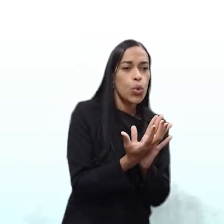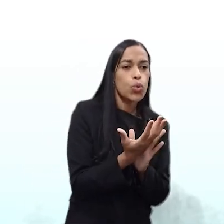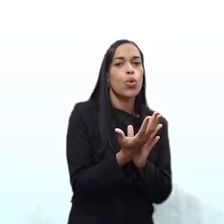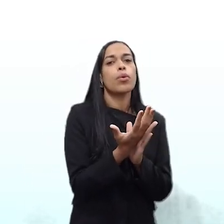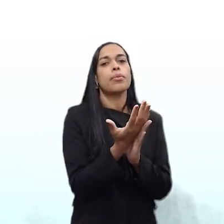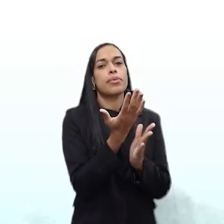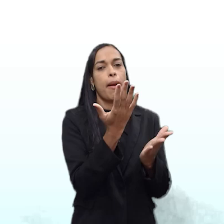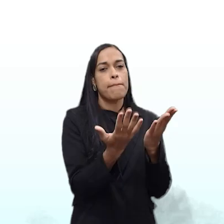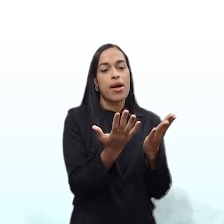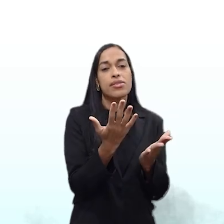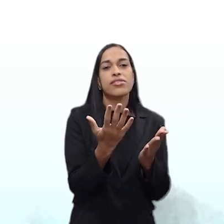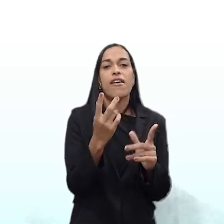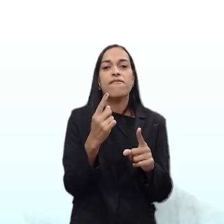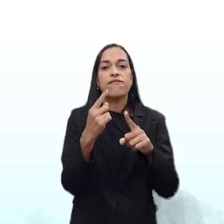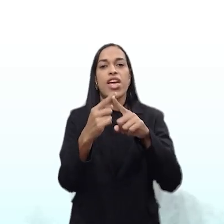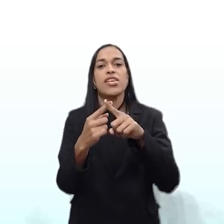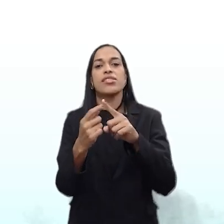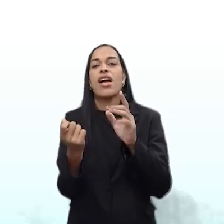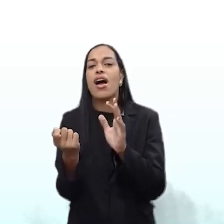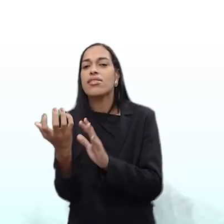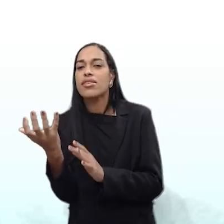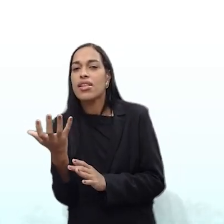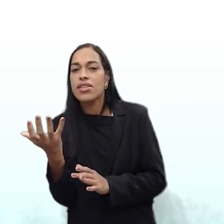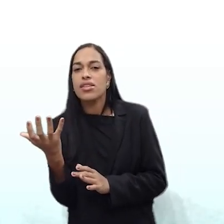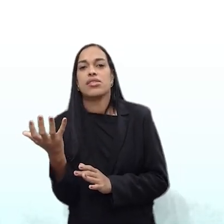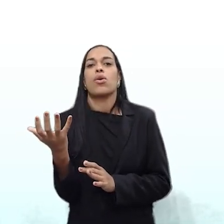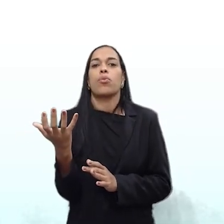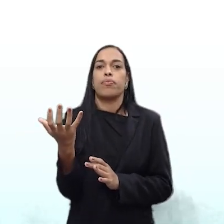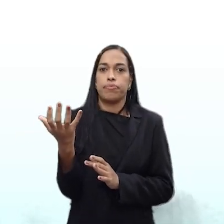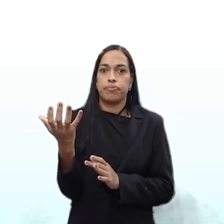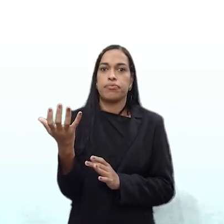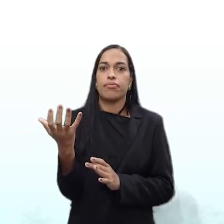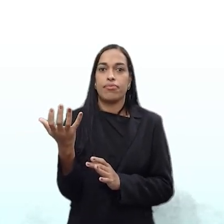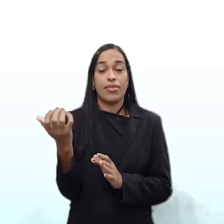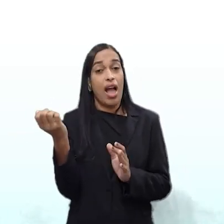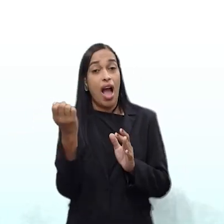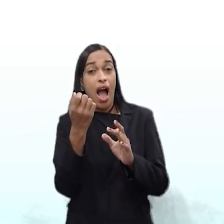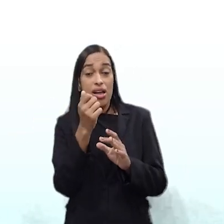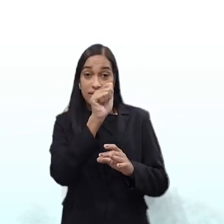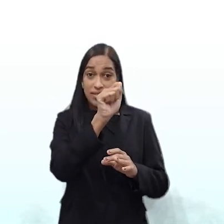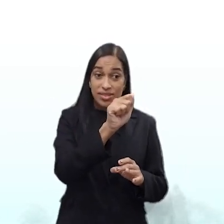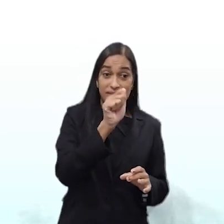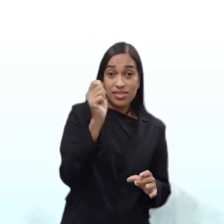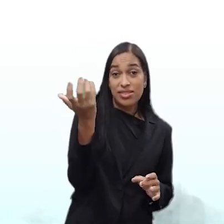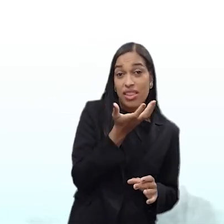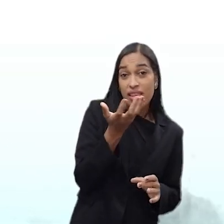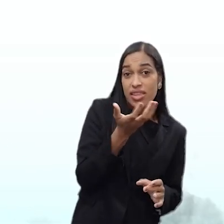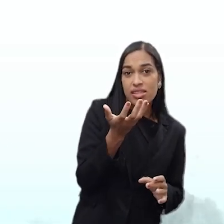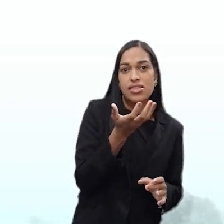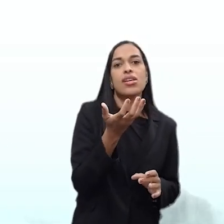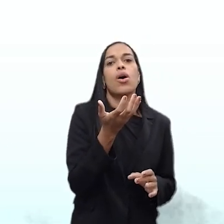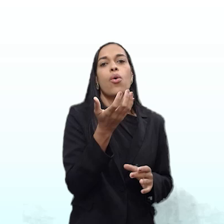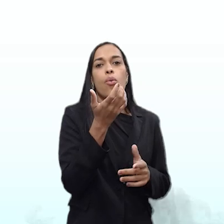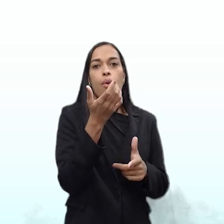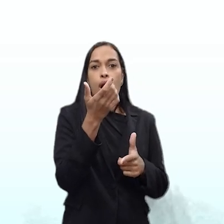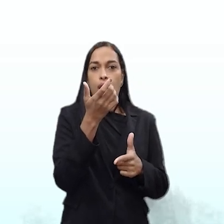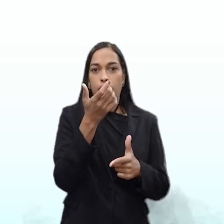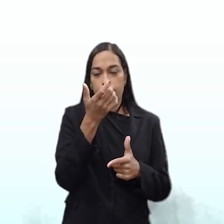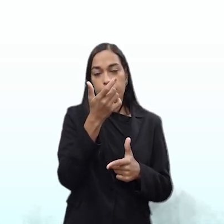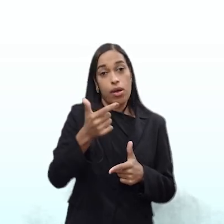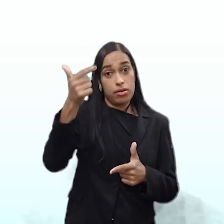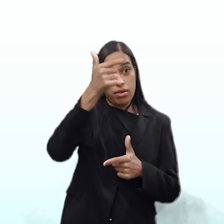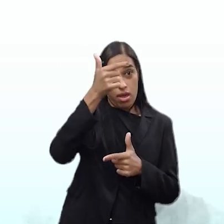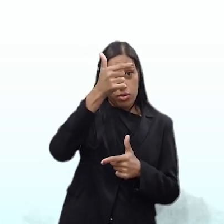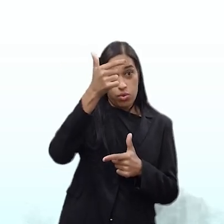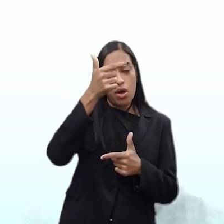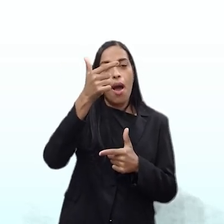aceleração centrípeta, cuja equação é a velocidade ao quadrado dividido pelo raio. Uma segunda situação é quando uma pessoa está girando no